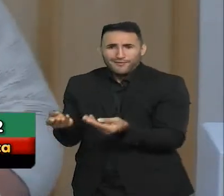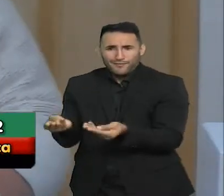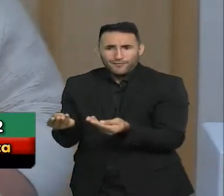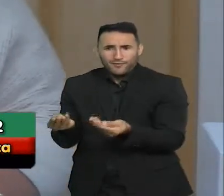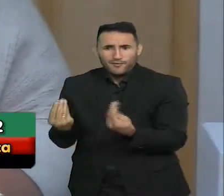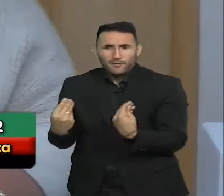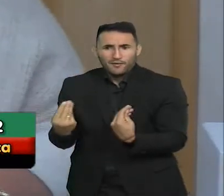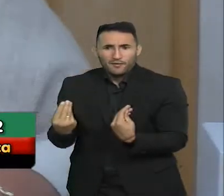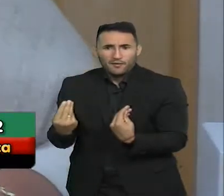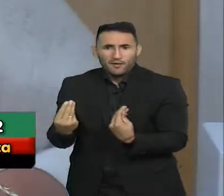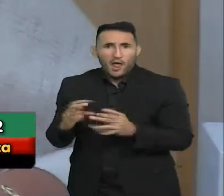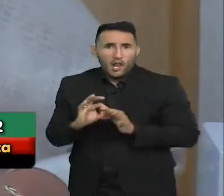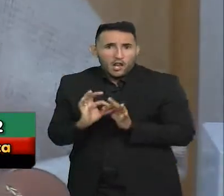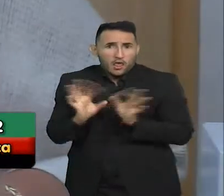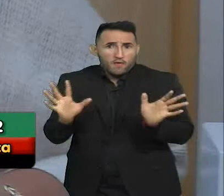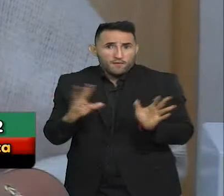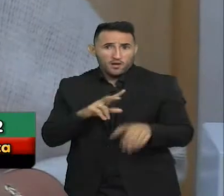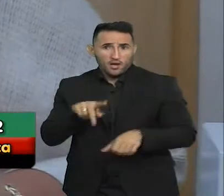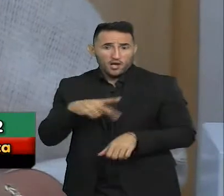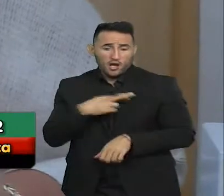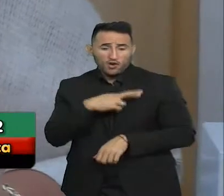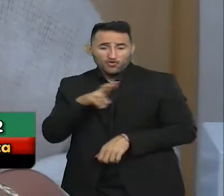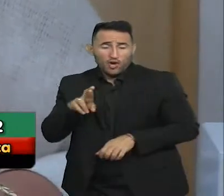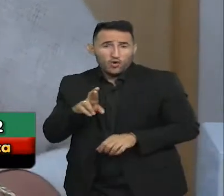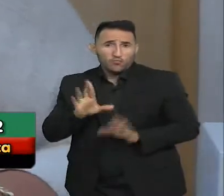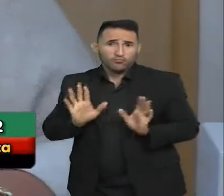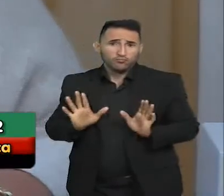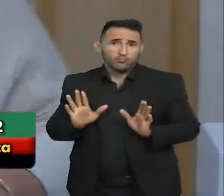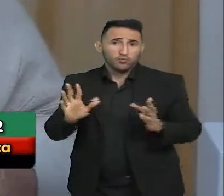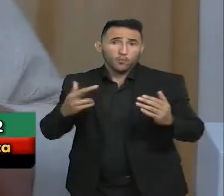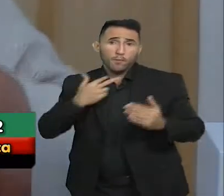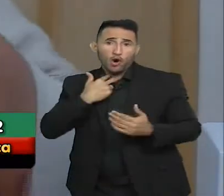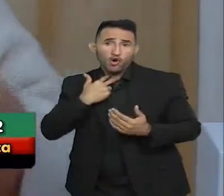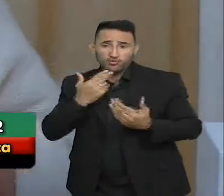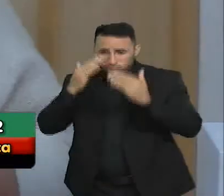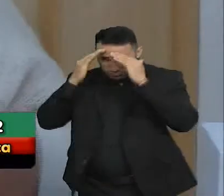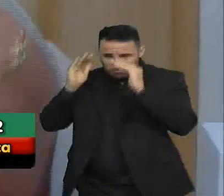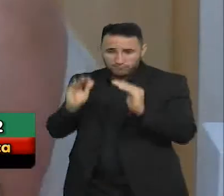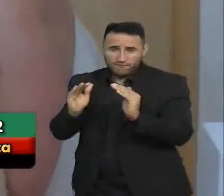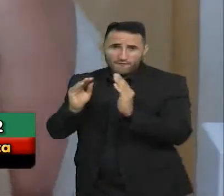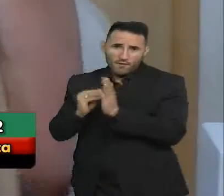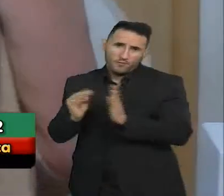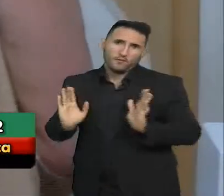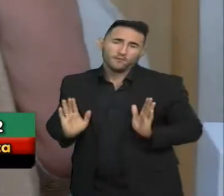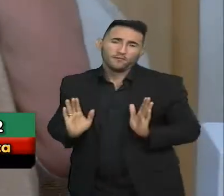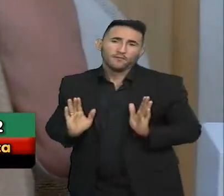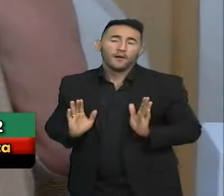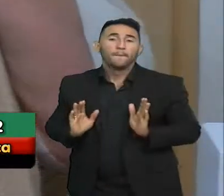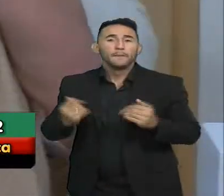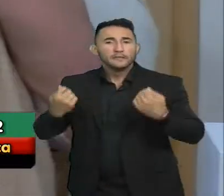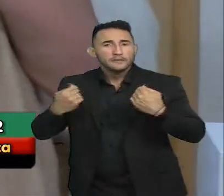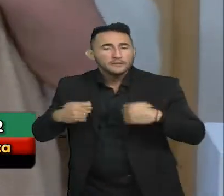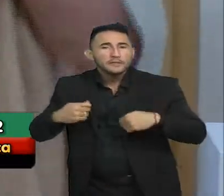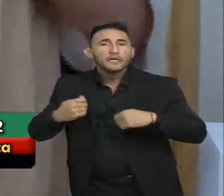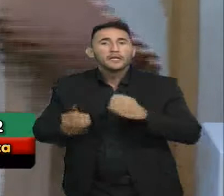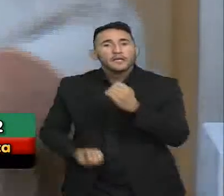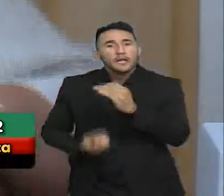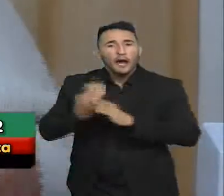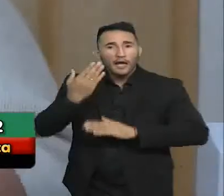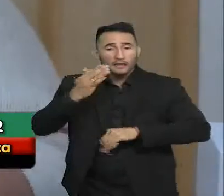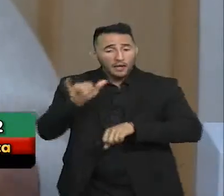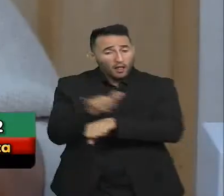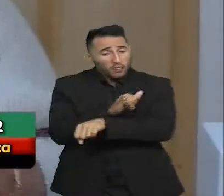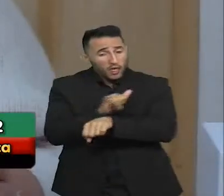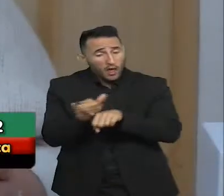peraí, mas é livre o direito de manifestação de culto, né? Acho que a gente pode tentar criar práticas de boa convivência. Quanto tempo se